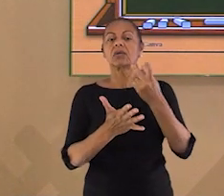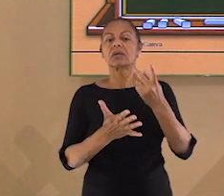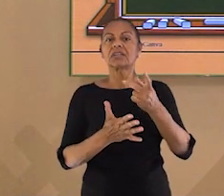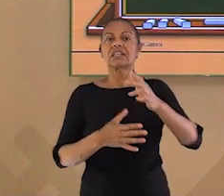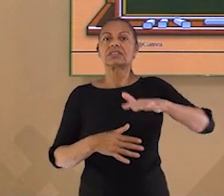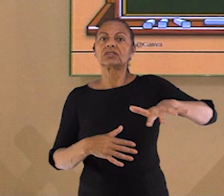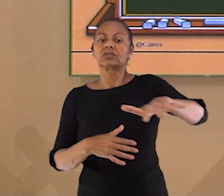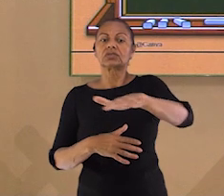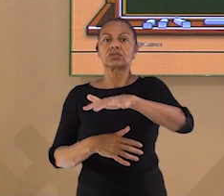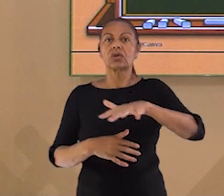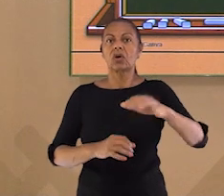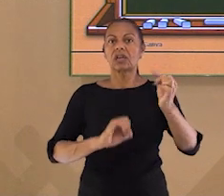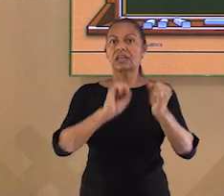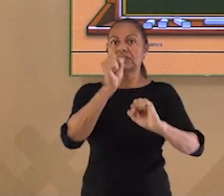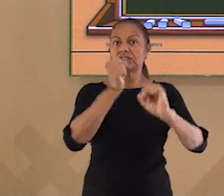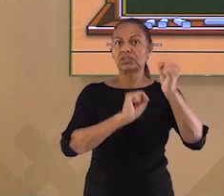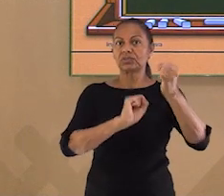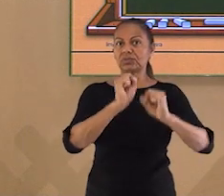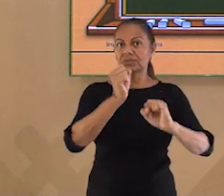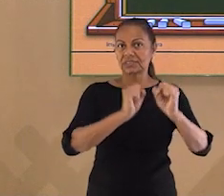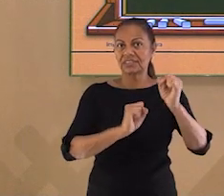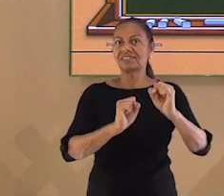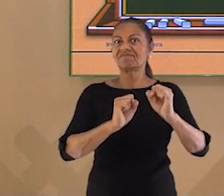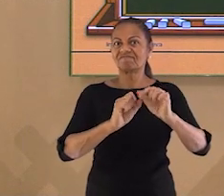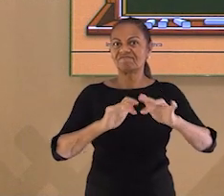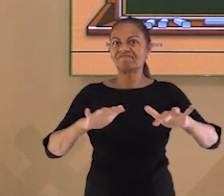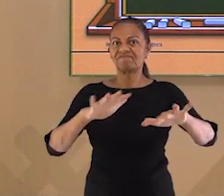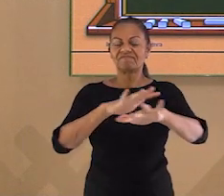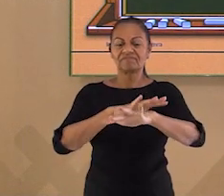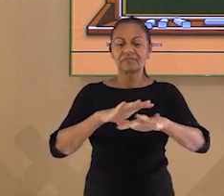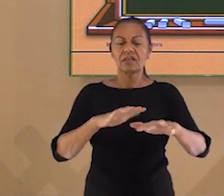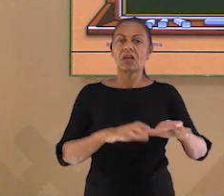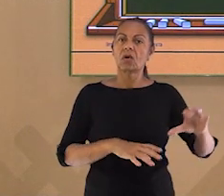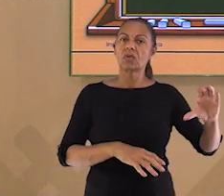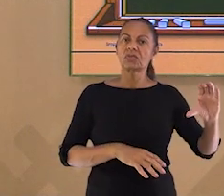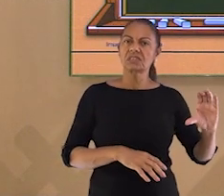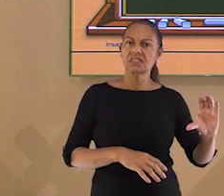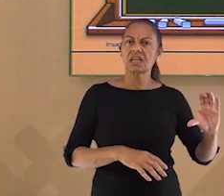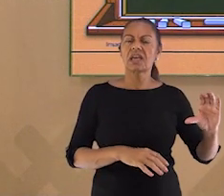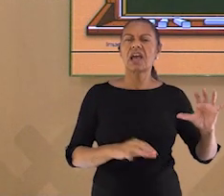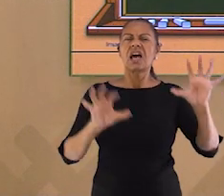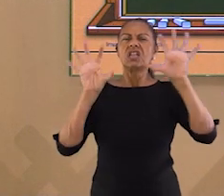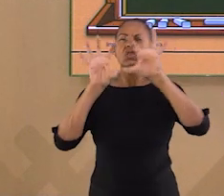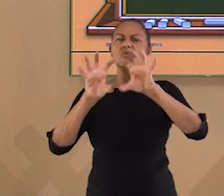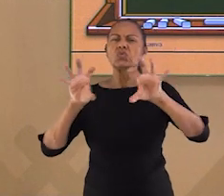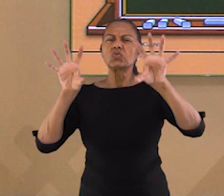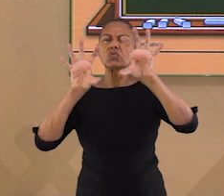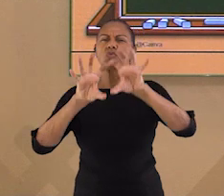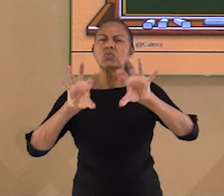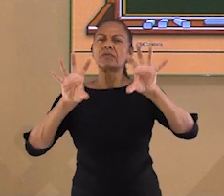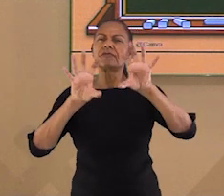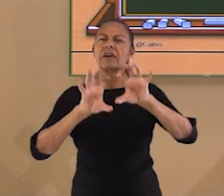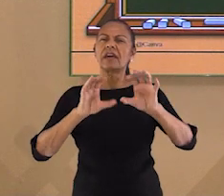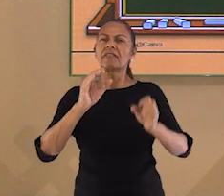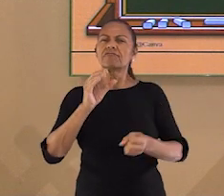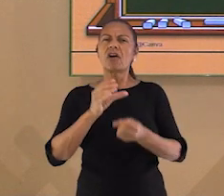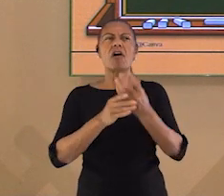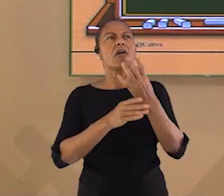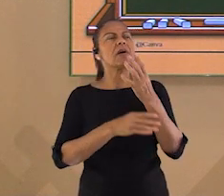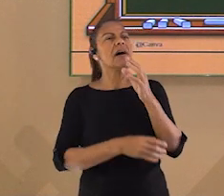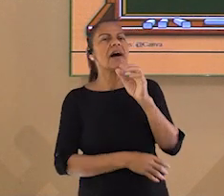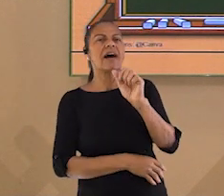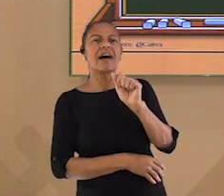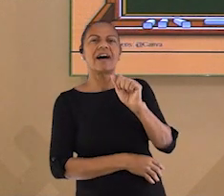de poluentes, letra B, atua especialmente em zonas industrializadas, ou letra